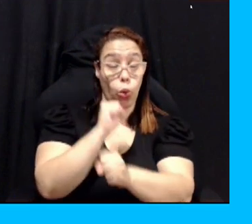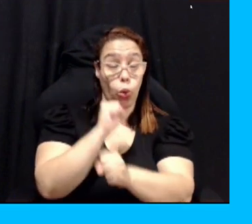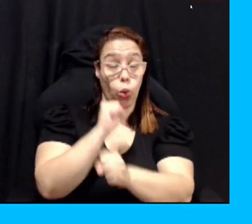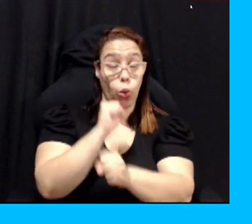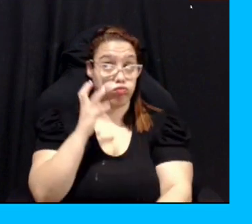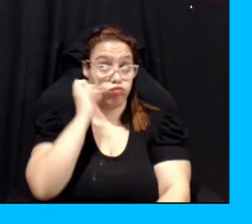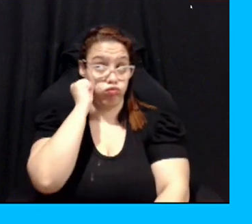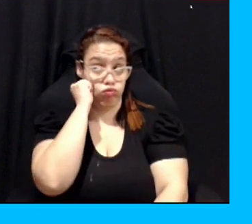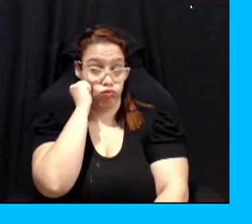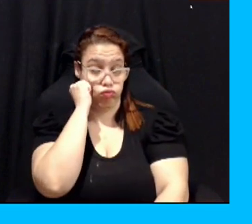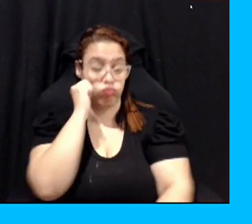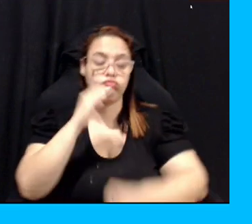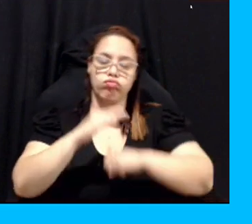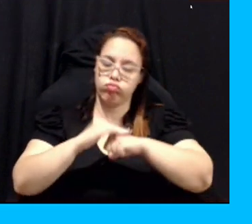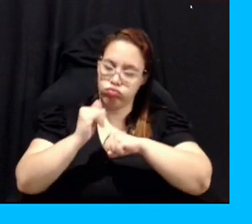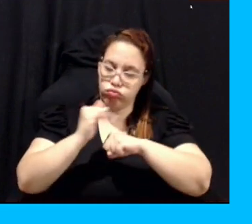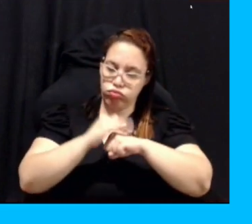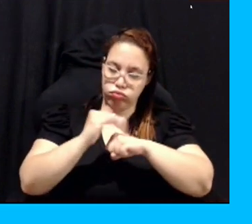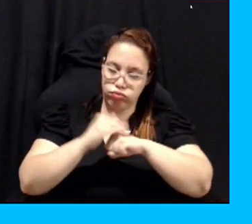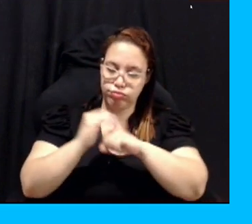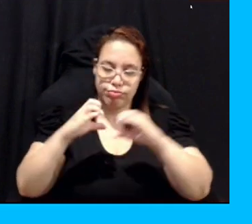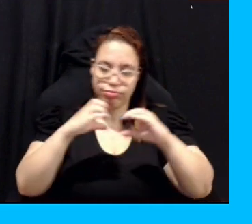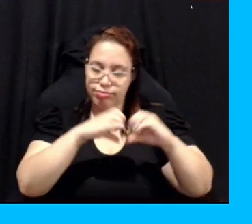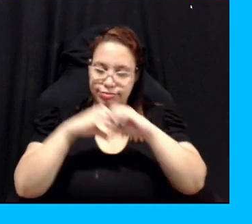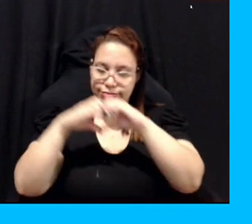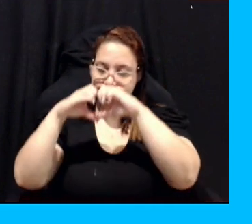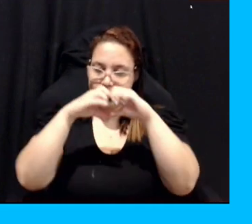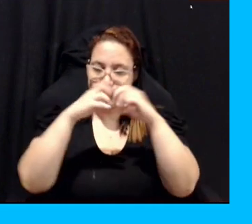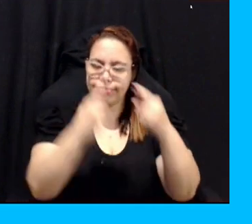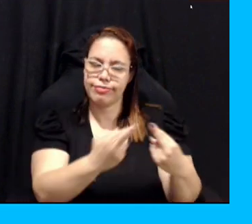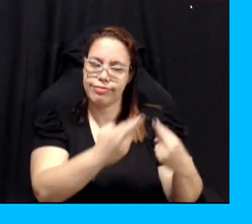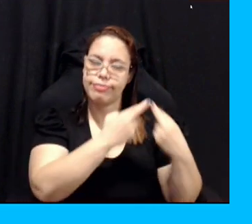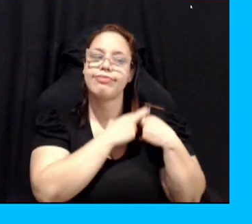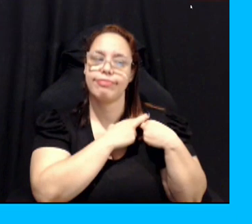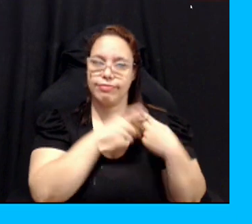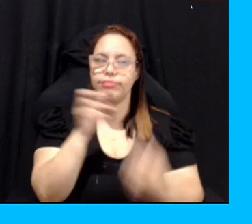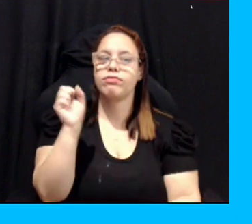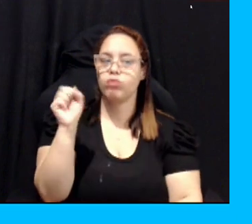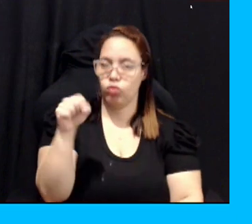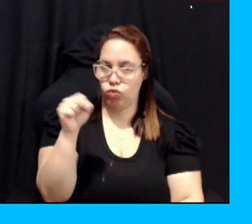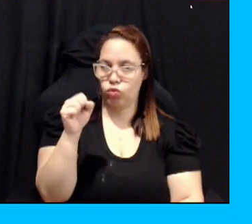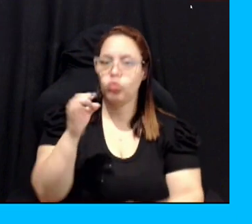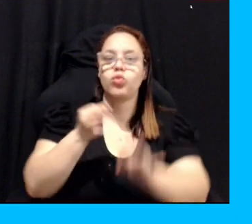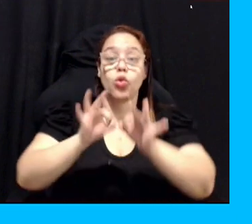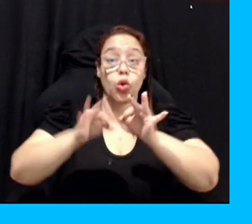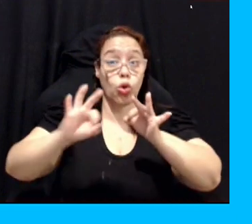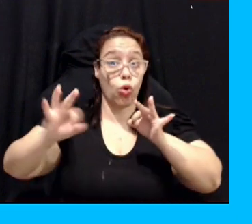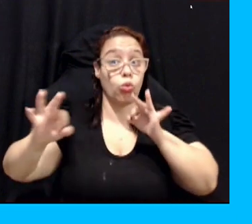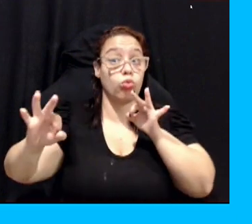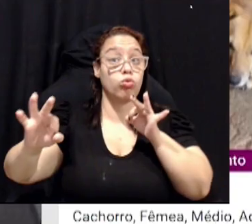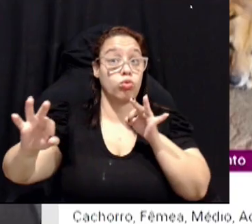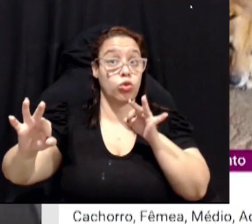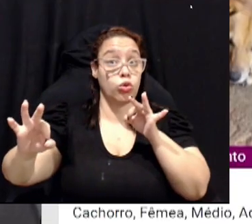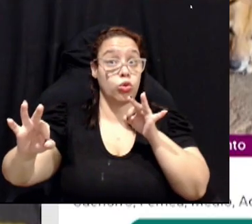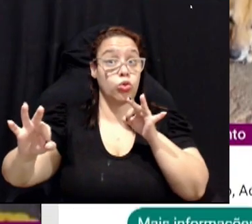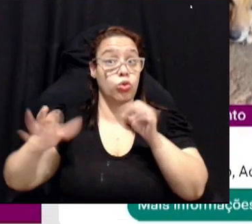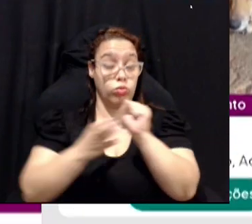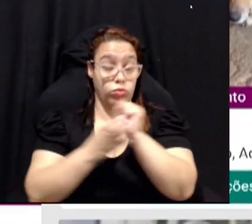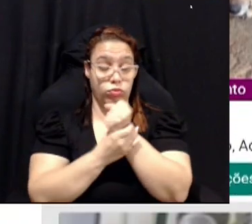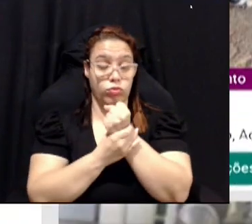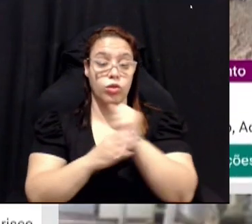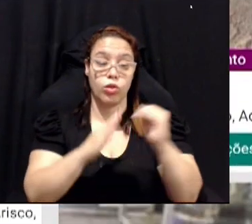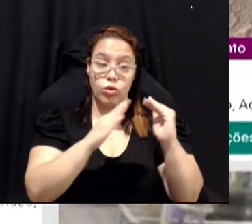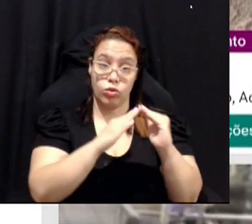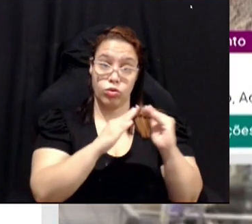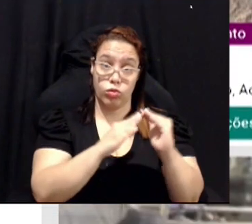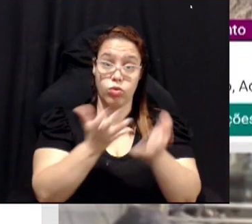com carinho, amor e muita responsabilidade, longe das ruas e na segurança de um lar. Para quem